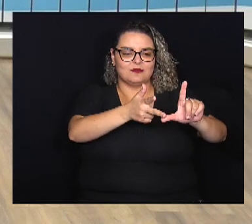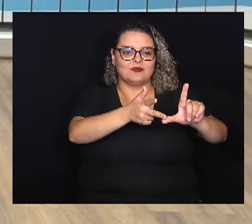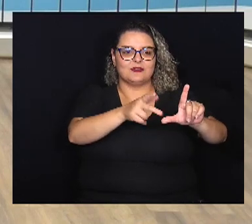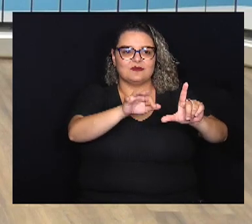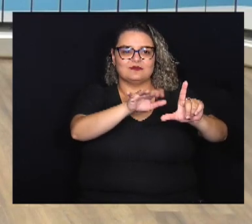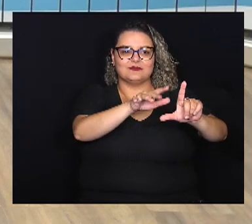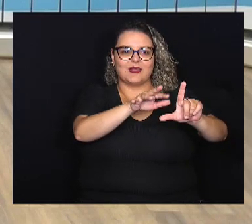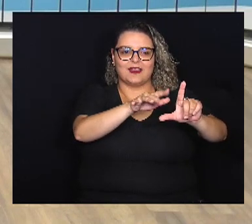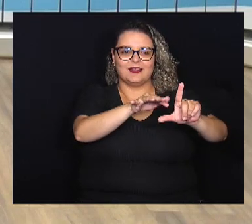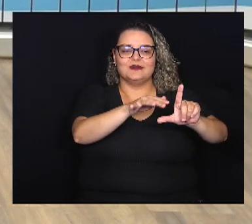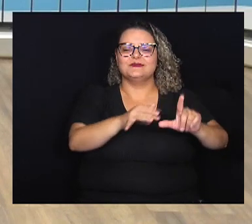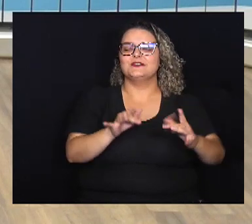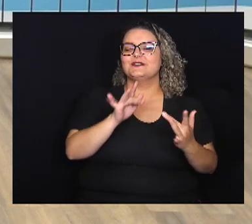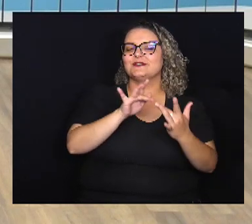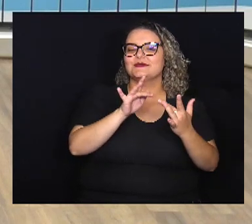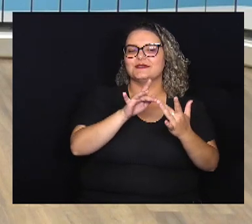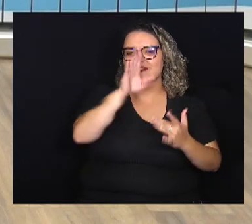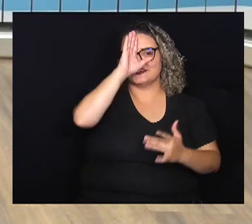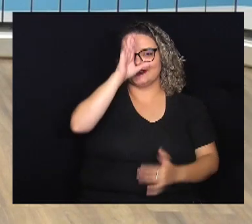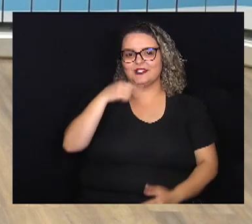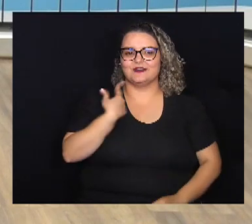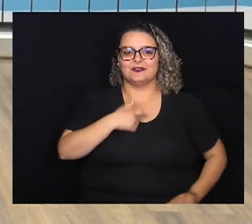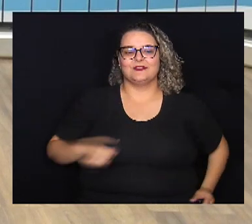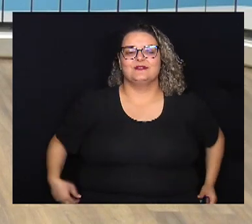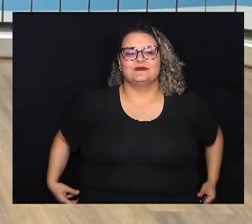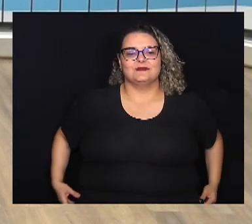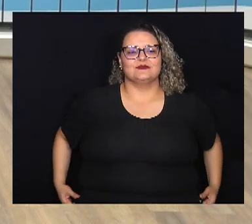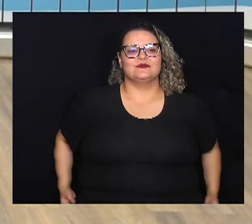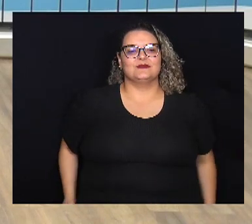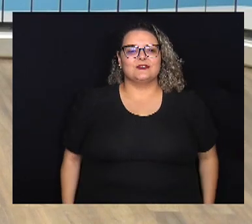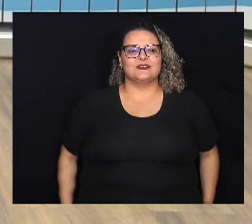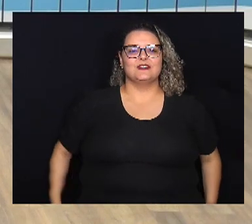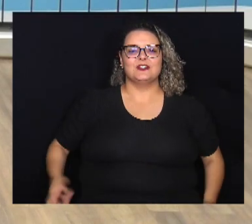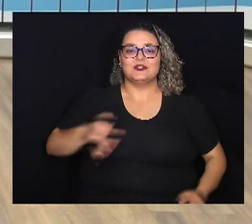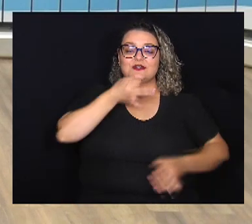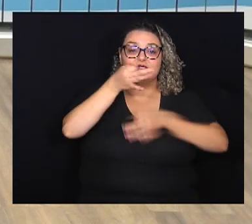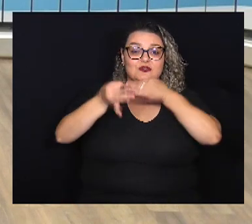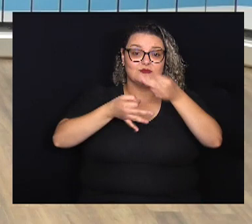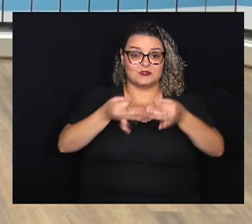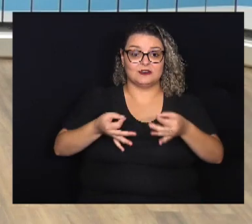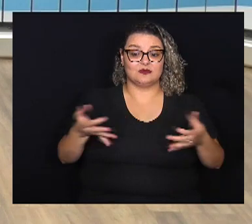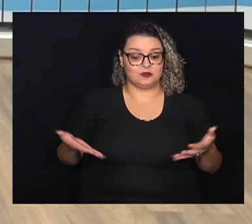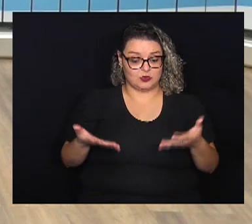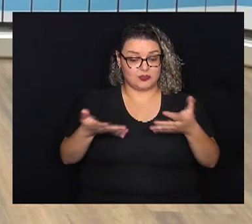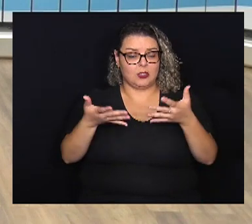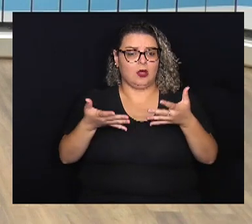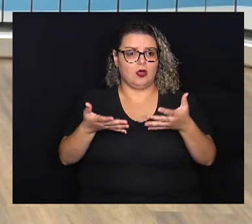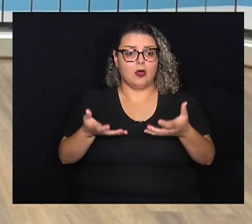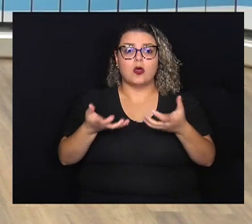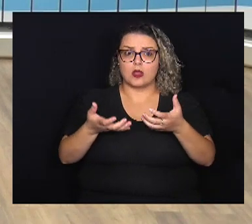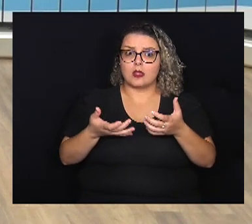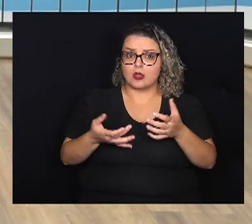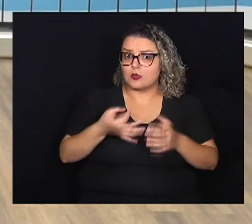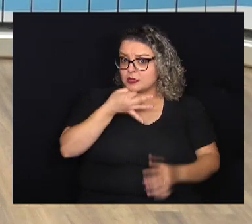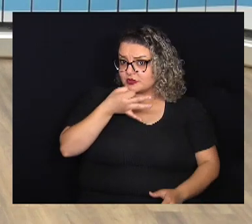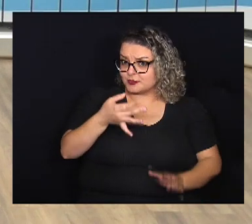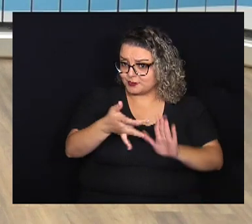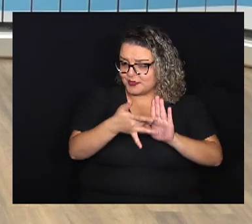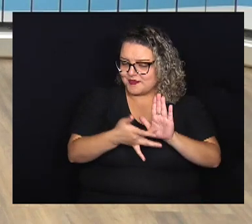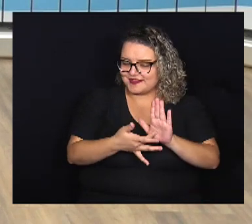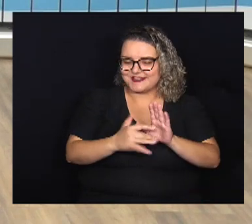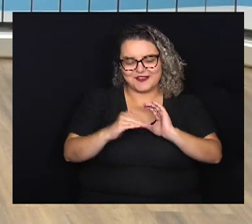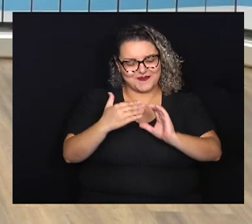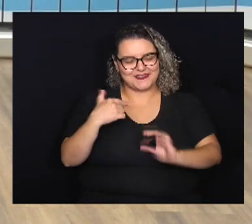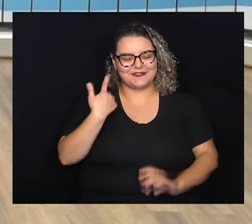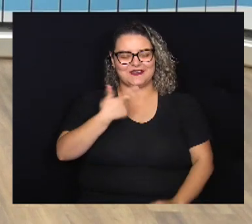e você já entra em contato direto com a gente, mande a sua sugestão, a sua crítica, quer sugerir uma pauta, mande aqui para a